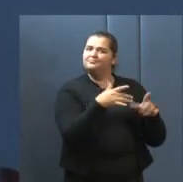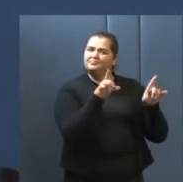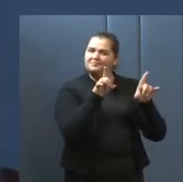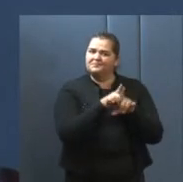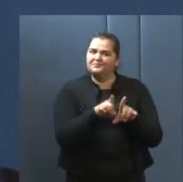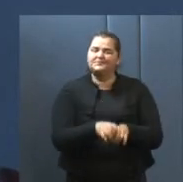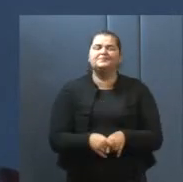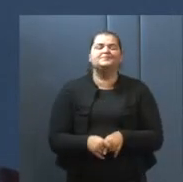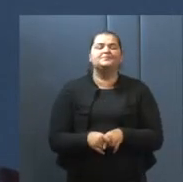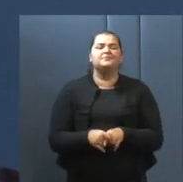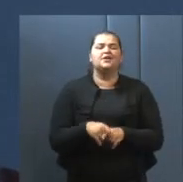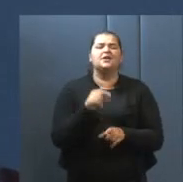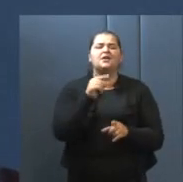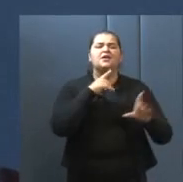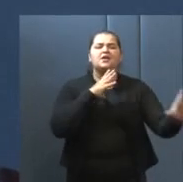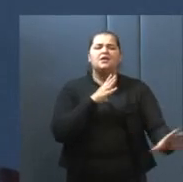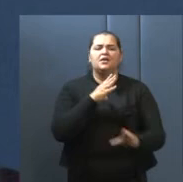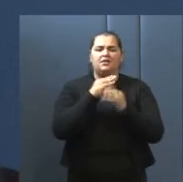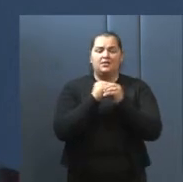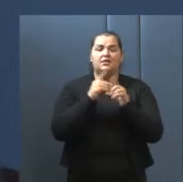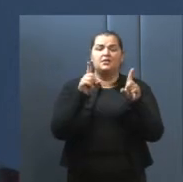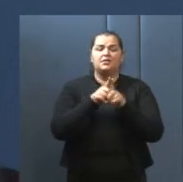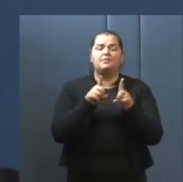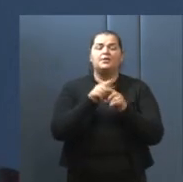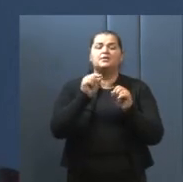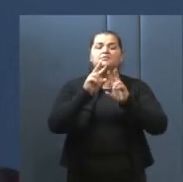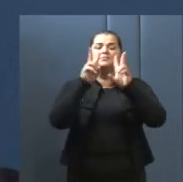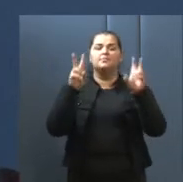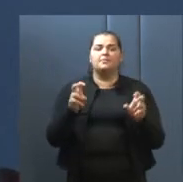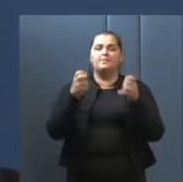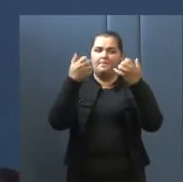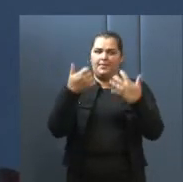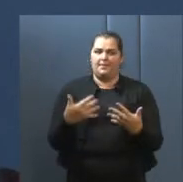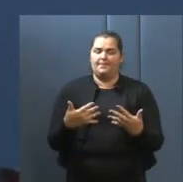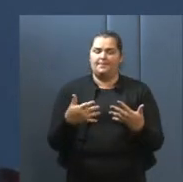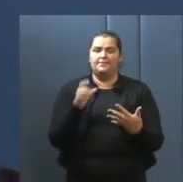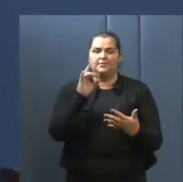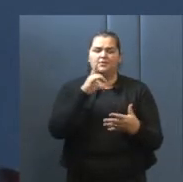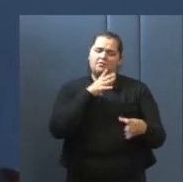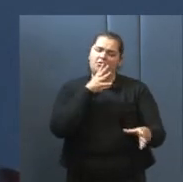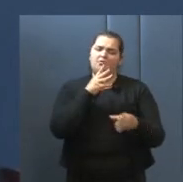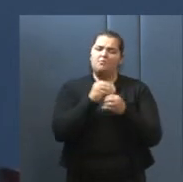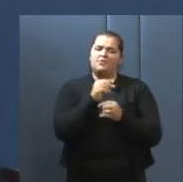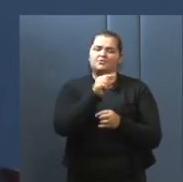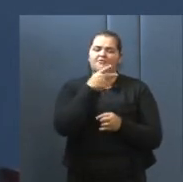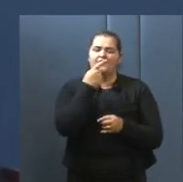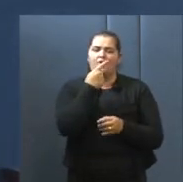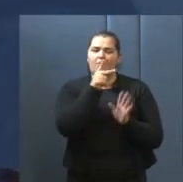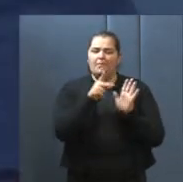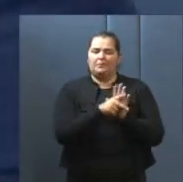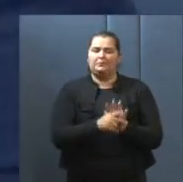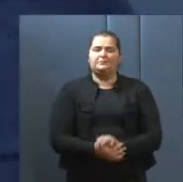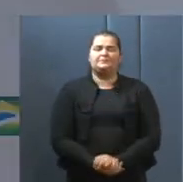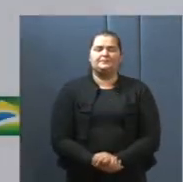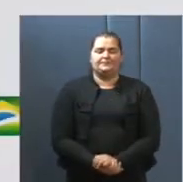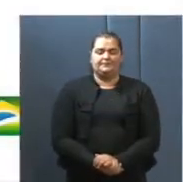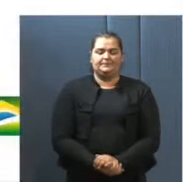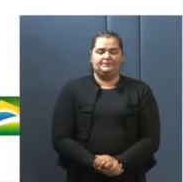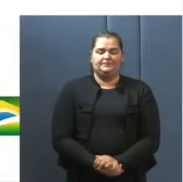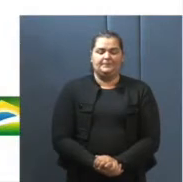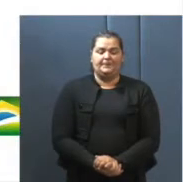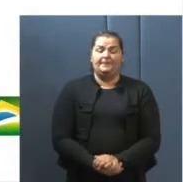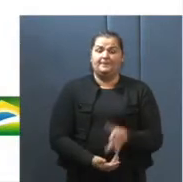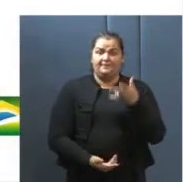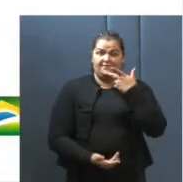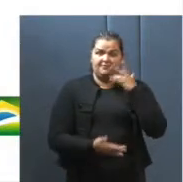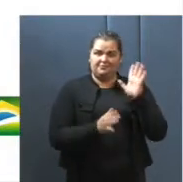é duplicar os temas que ele trouxe, mas apenas complementar a brilhante fala que ele acaba de concluir. Dito